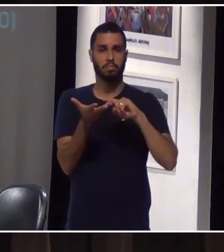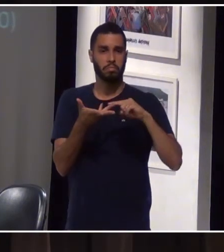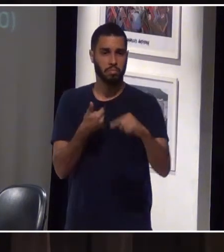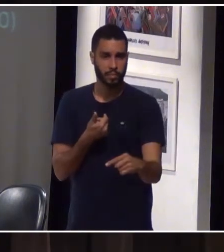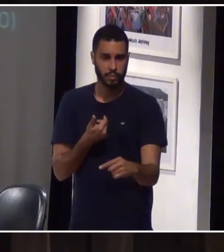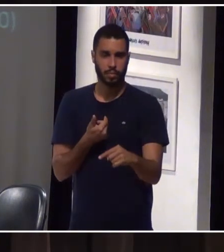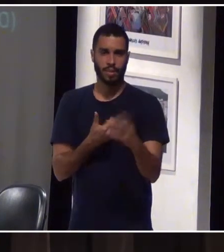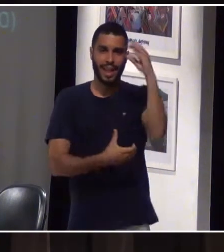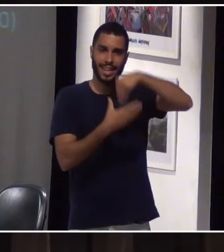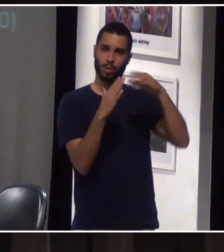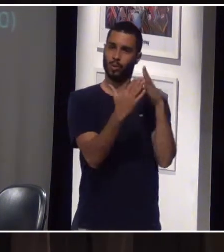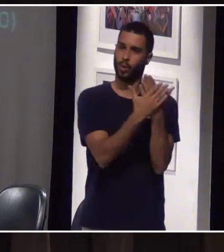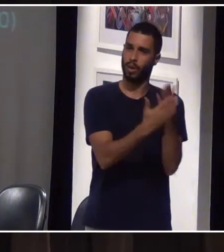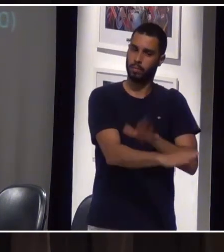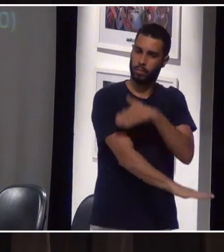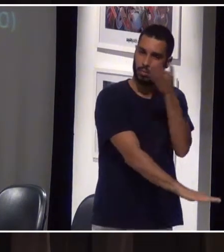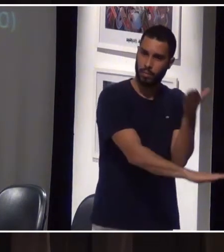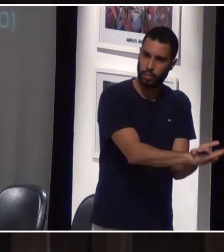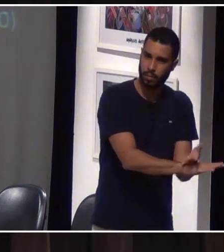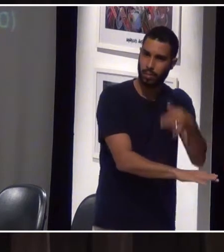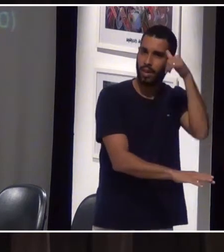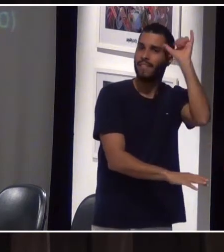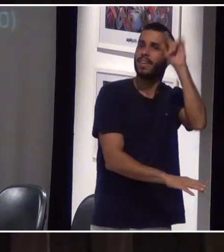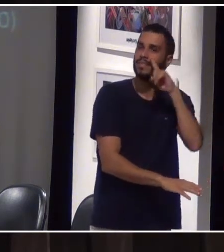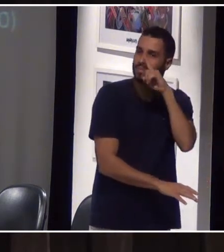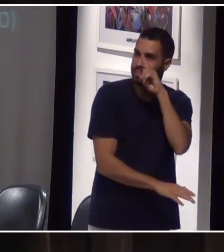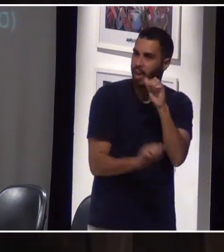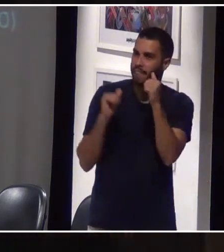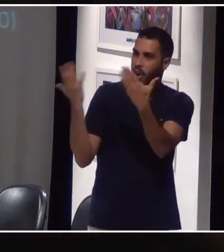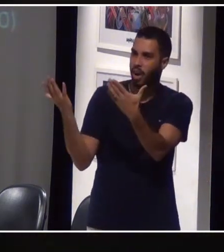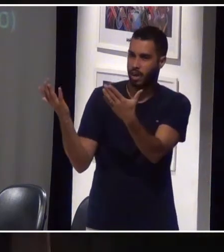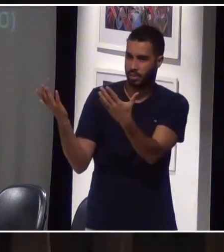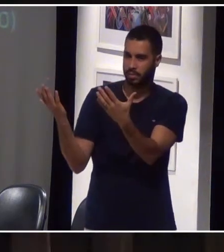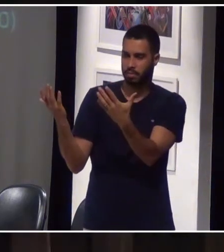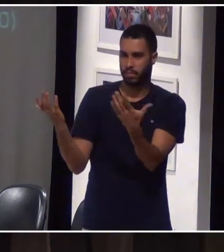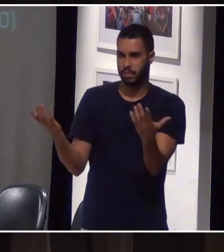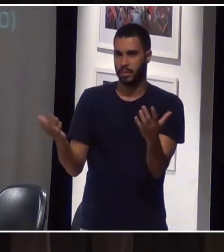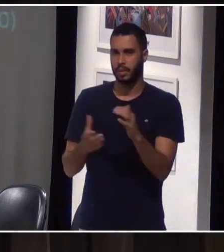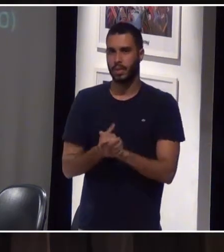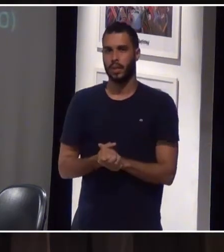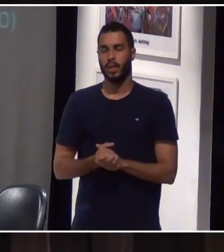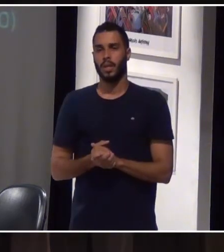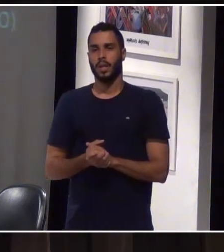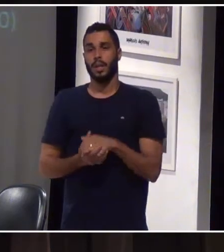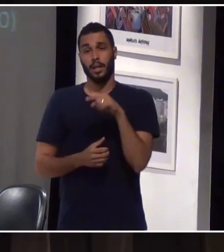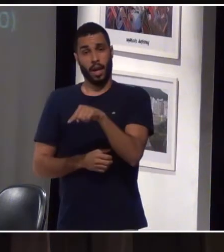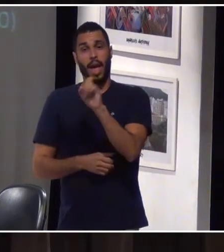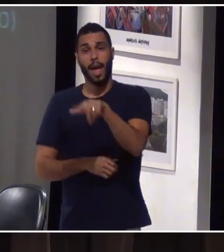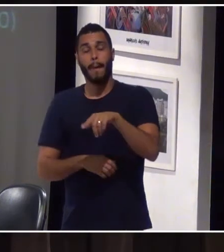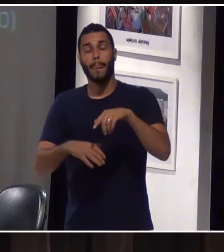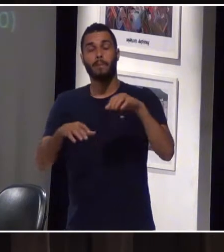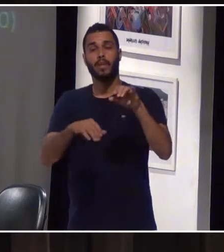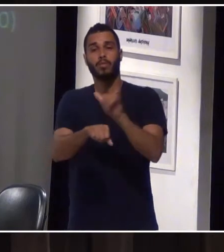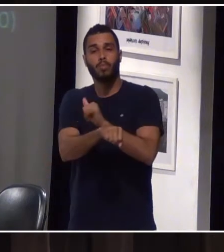escola, elas estarão participando de várias ações que poderão prepará-las melhor para o futuro. Então, isso, como uma